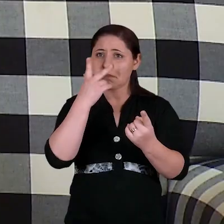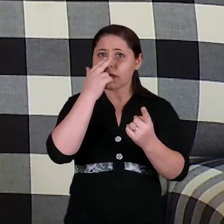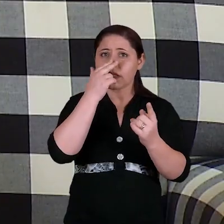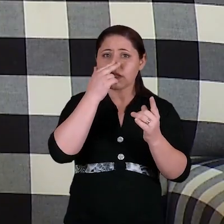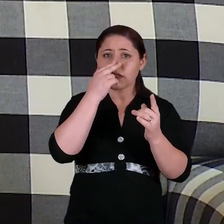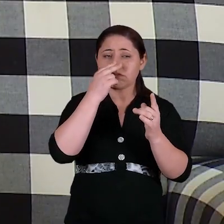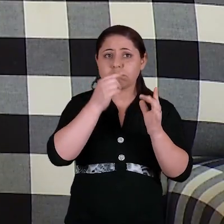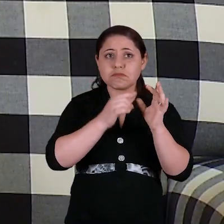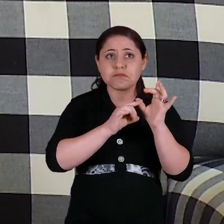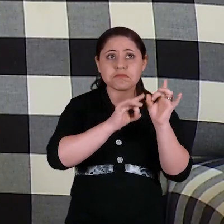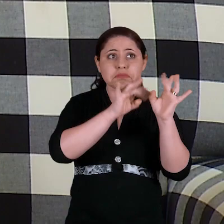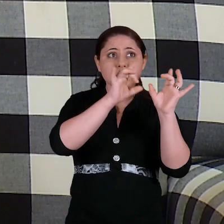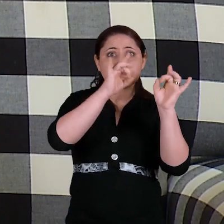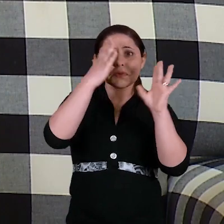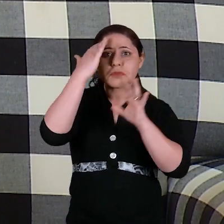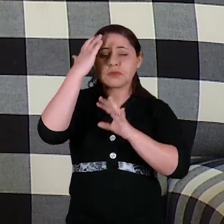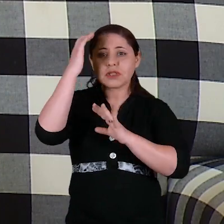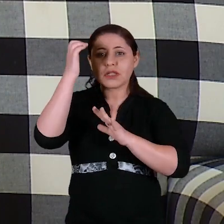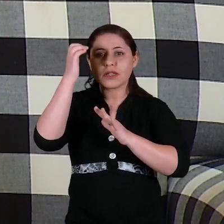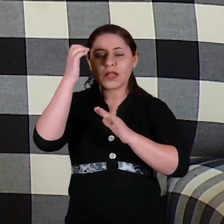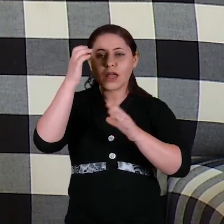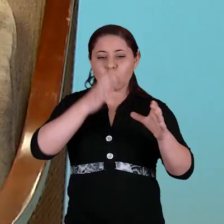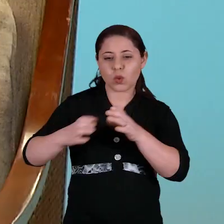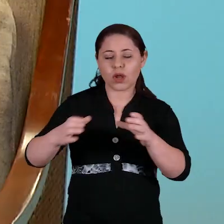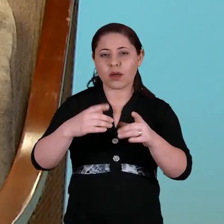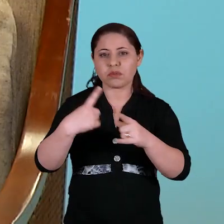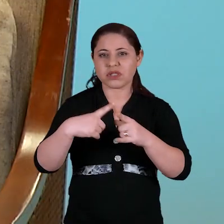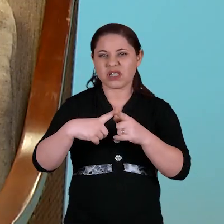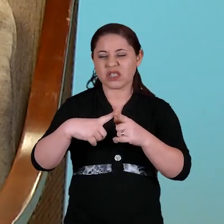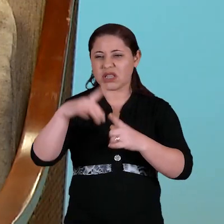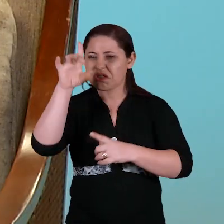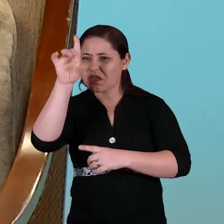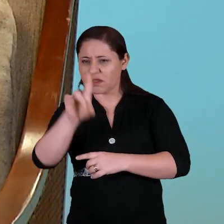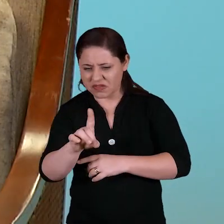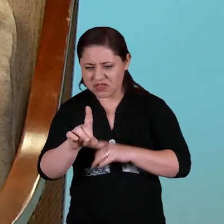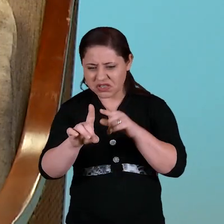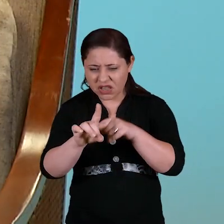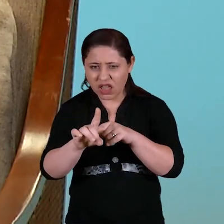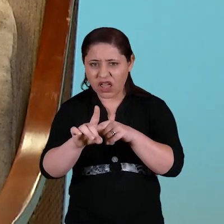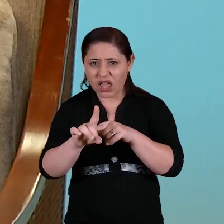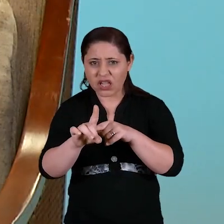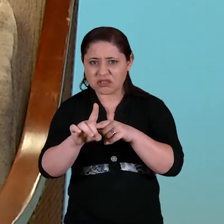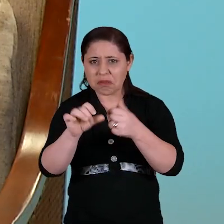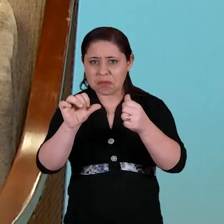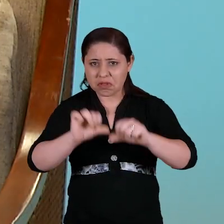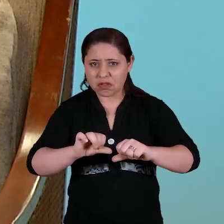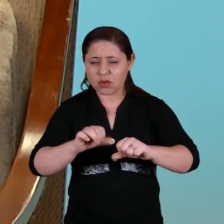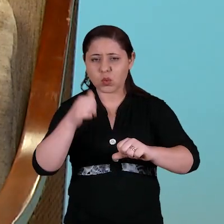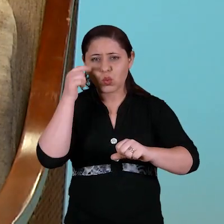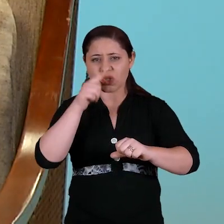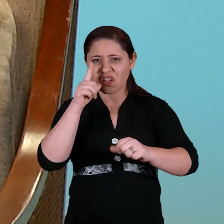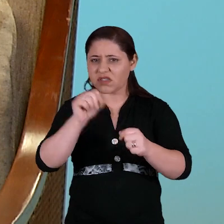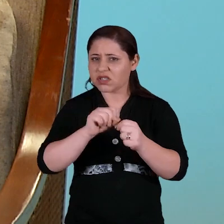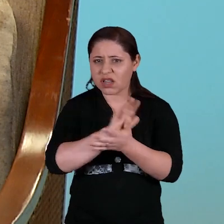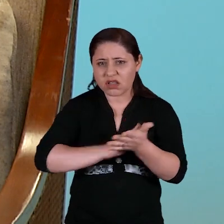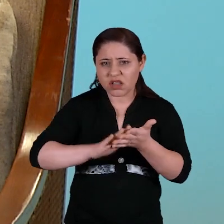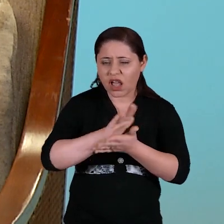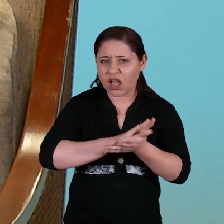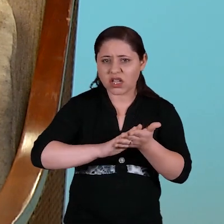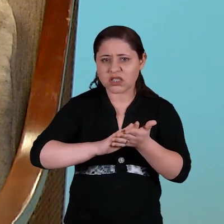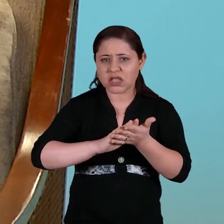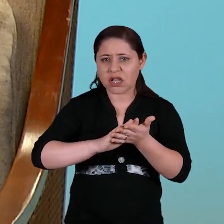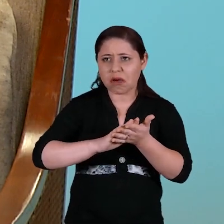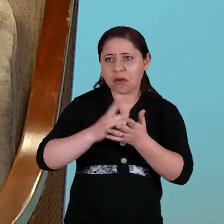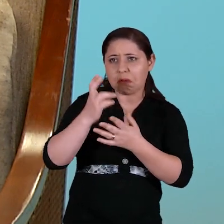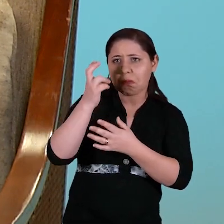dentro das suas áreas, mostrando mais uma vez que não é por ter uma deficiência que a pessoa é incapacitada, ou que a pessoa tem menos talentos,